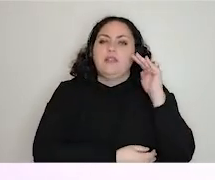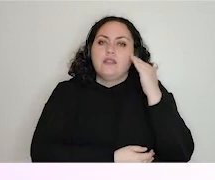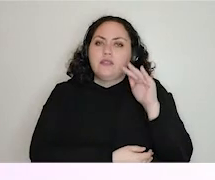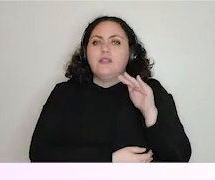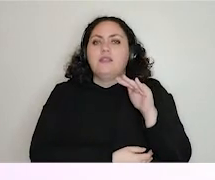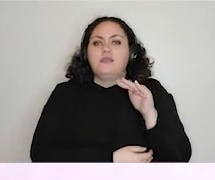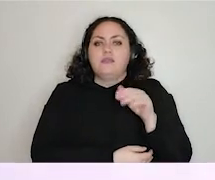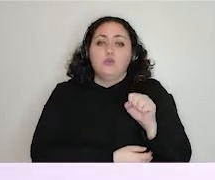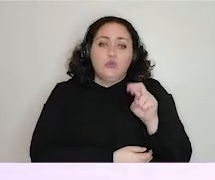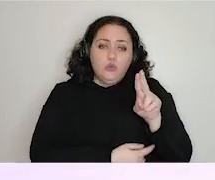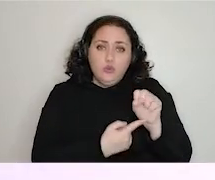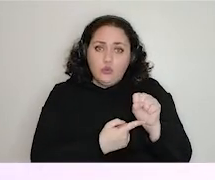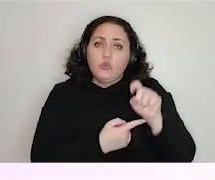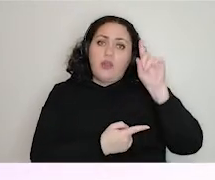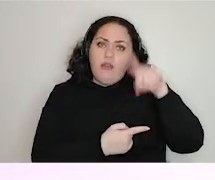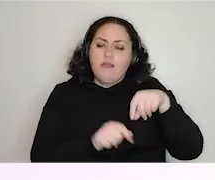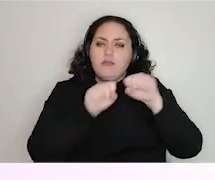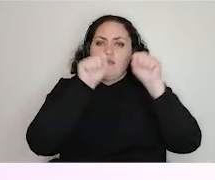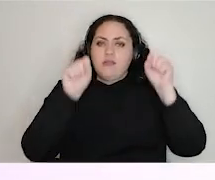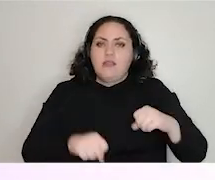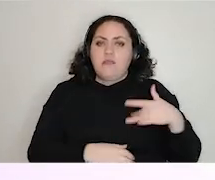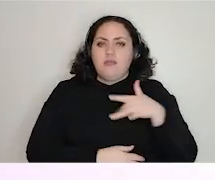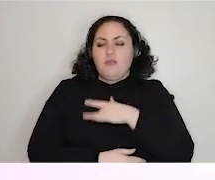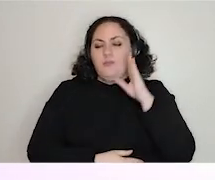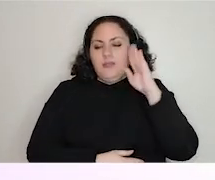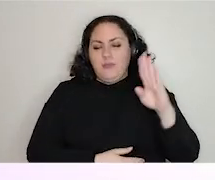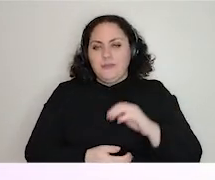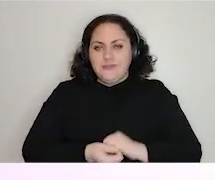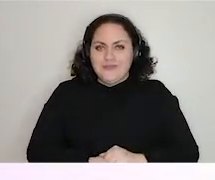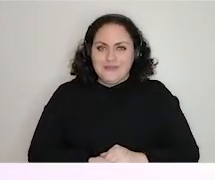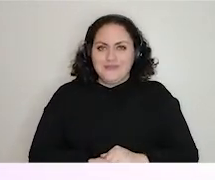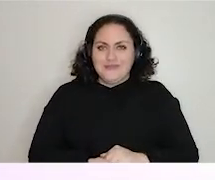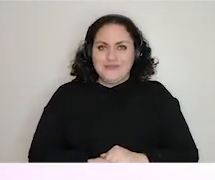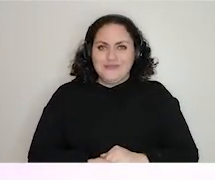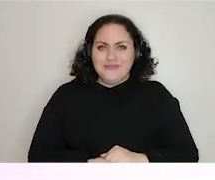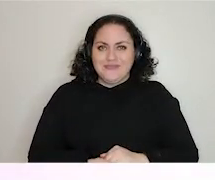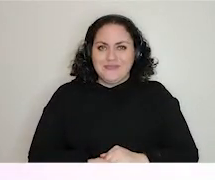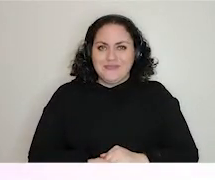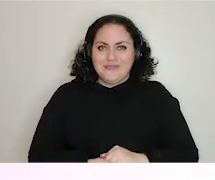adequada, entendendo o SUS como nosso sistema de saúde principal.